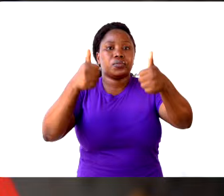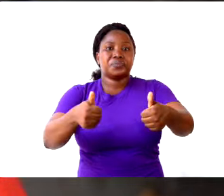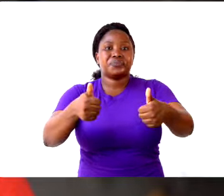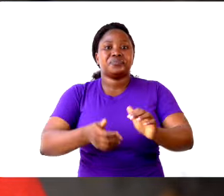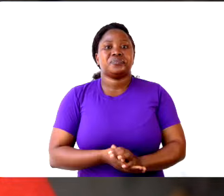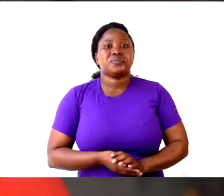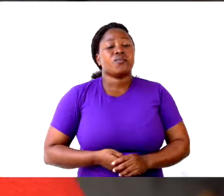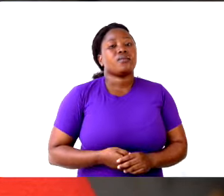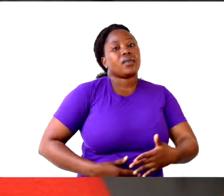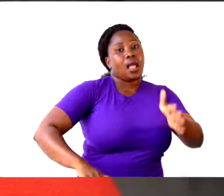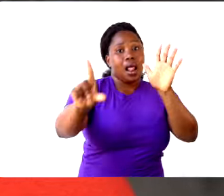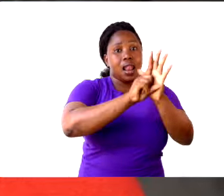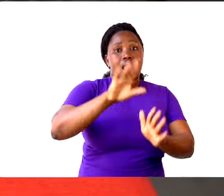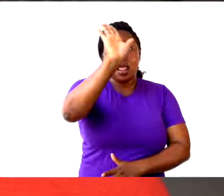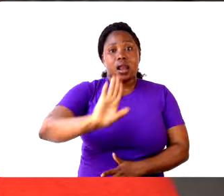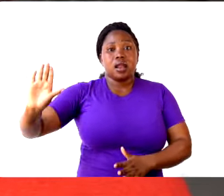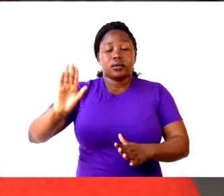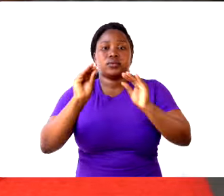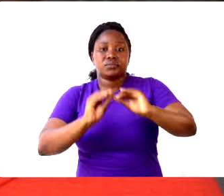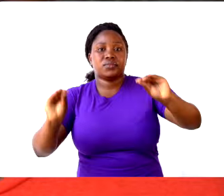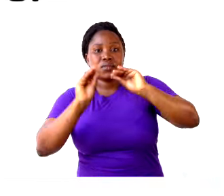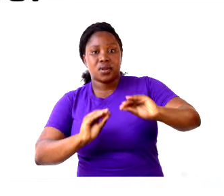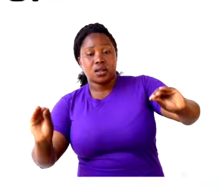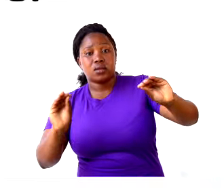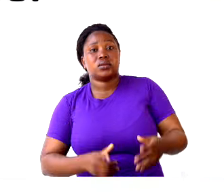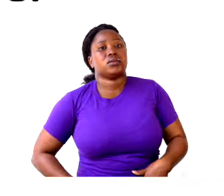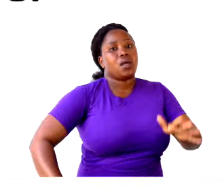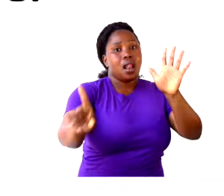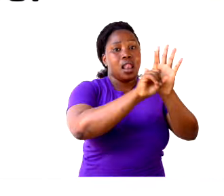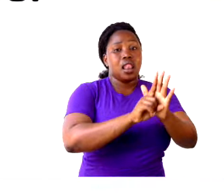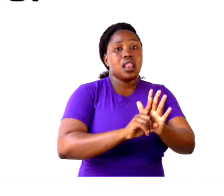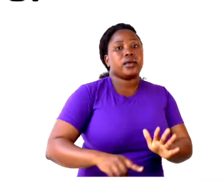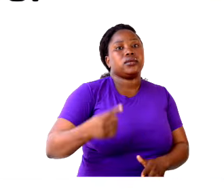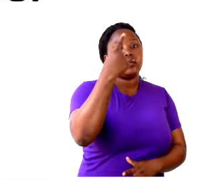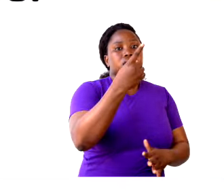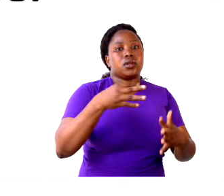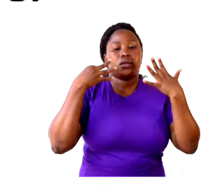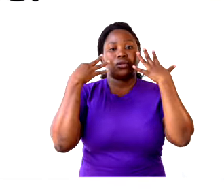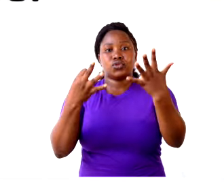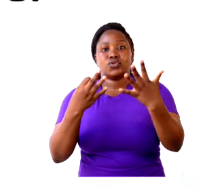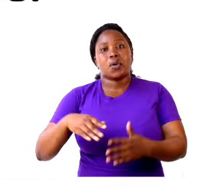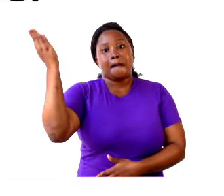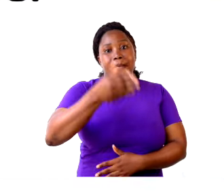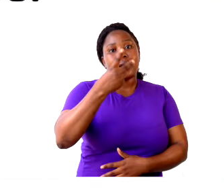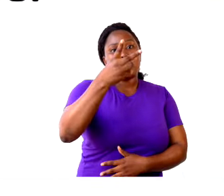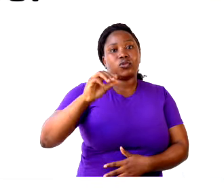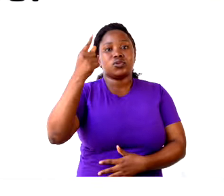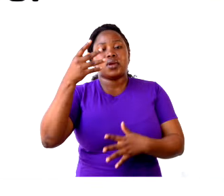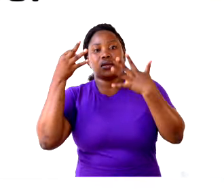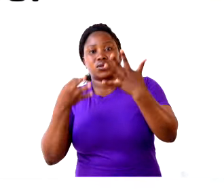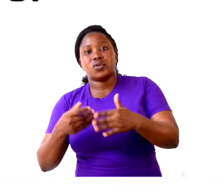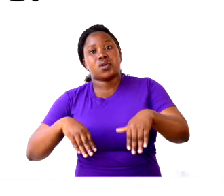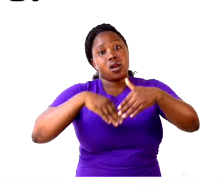educação em prol de um futuro melhor. Segundo a nossa Lei do Sistema Nacional de Educação, Lei